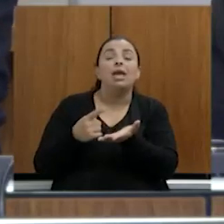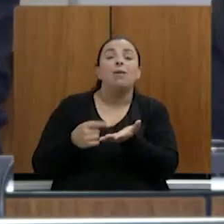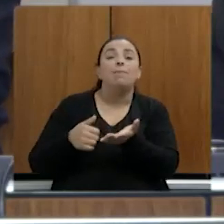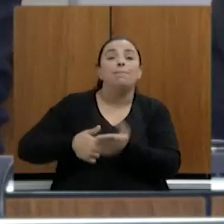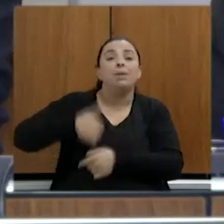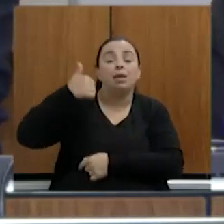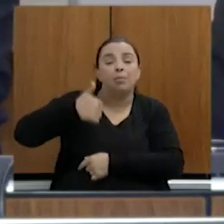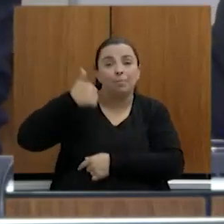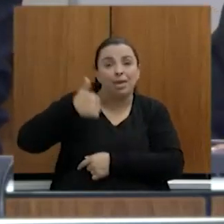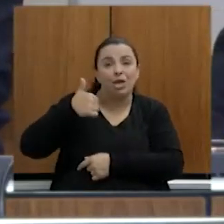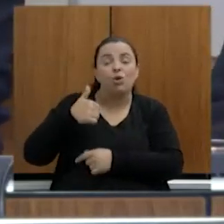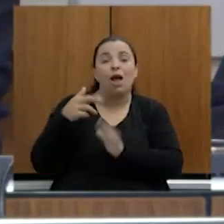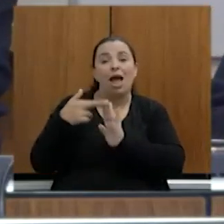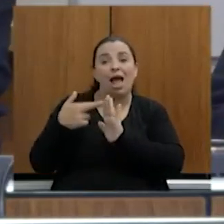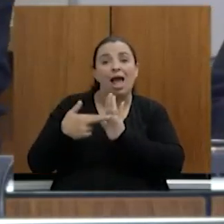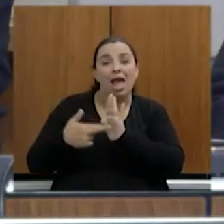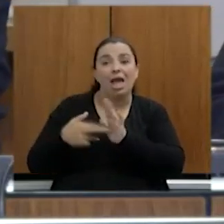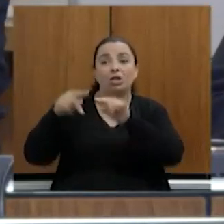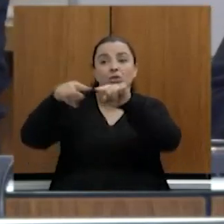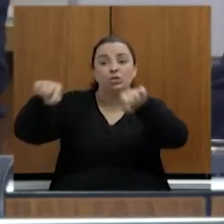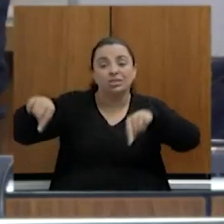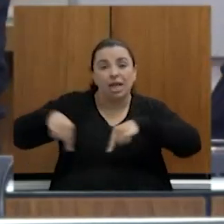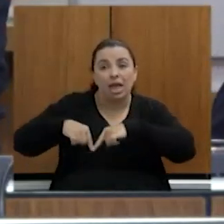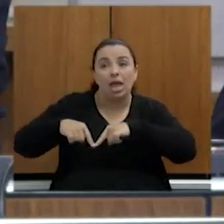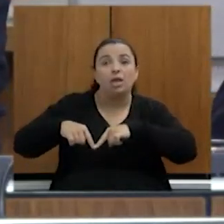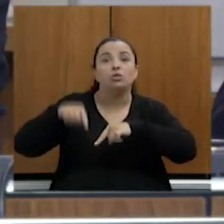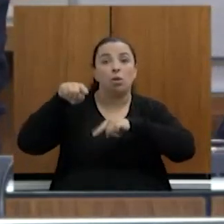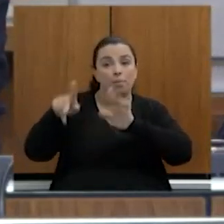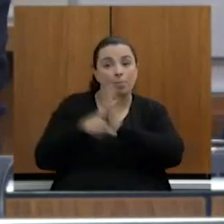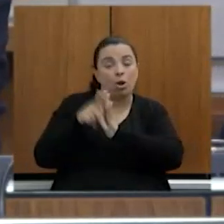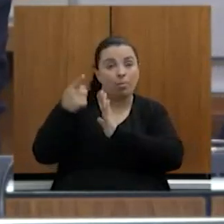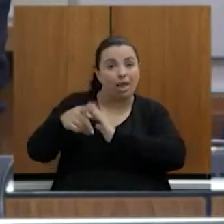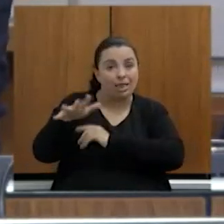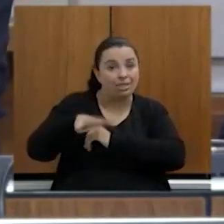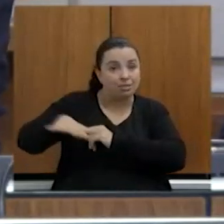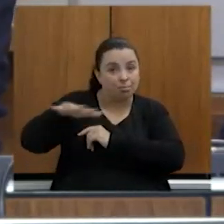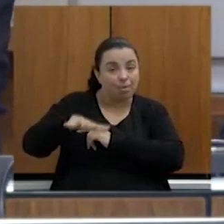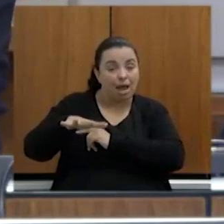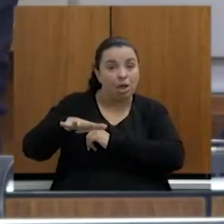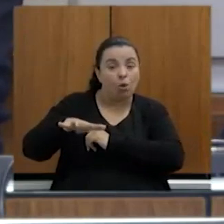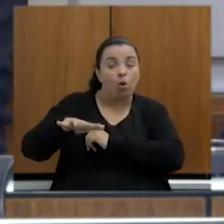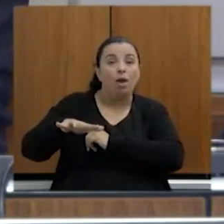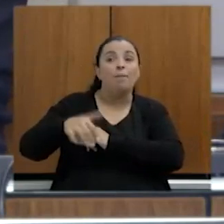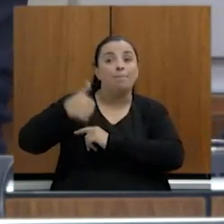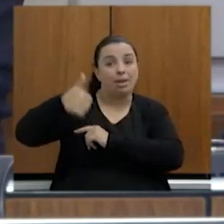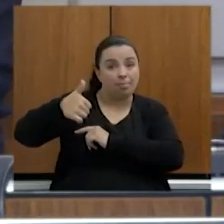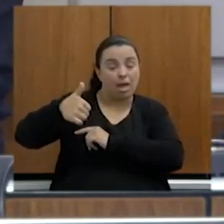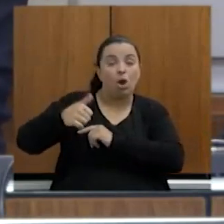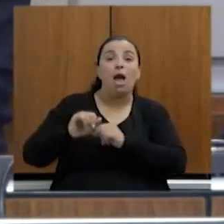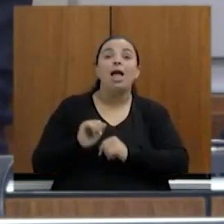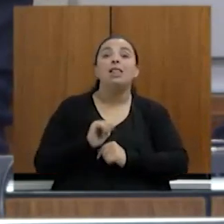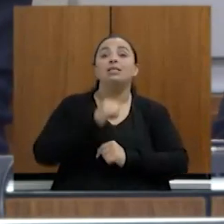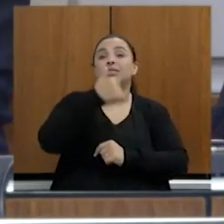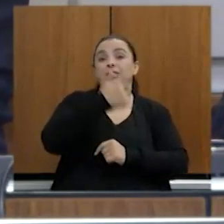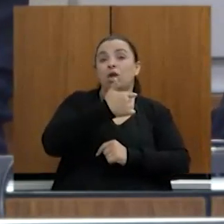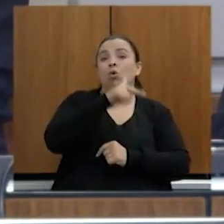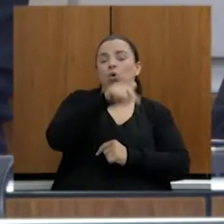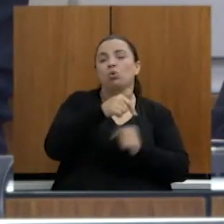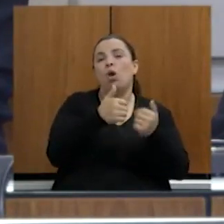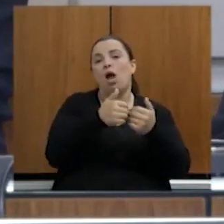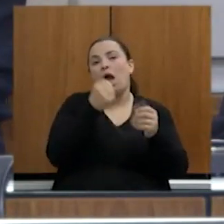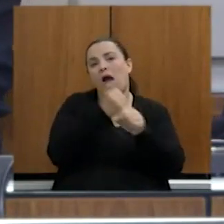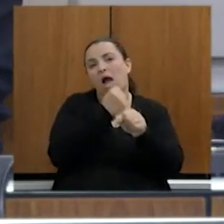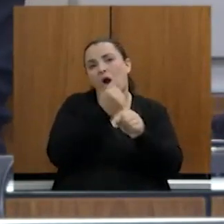que as obras se iniciem por quê Porque Digamos que a gente tem aqueles a própria 80 casas do